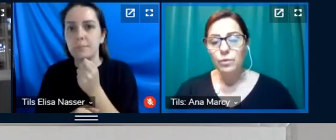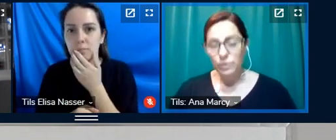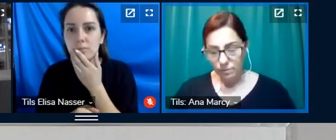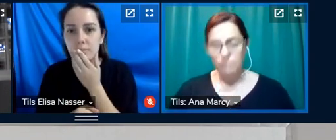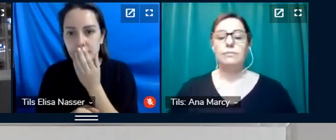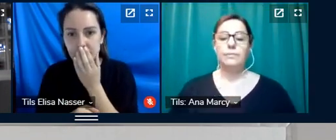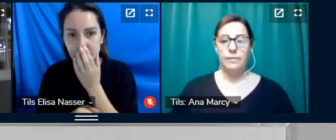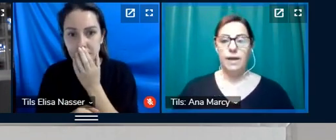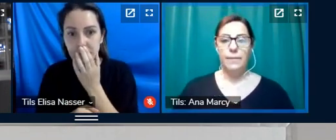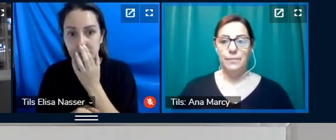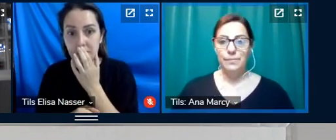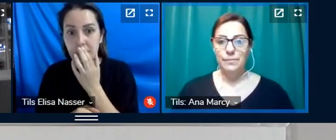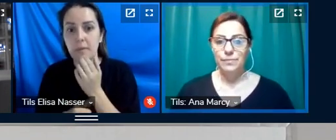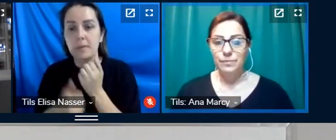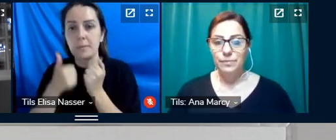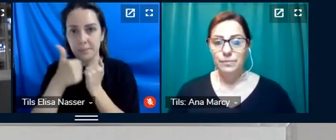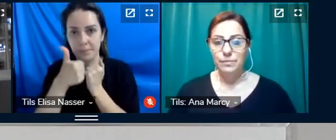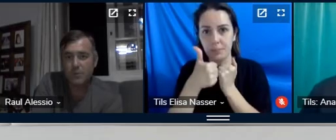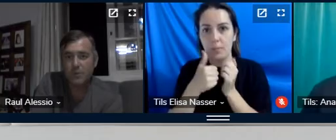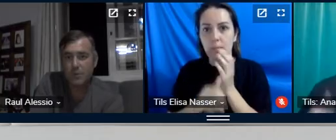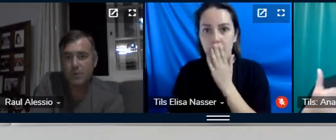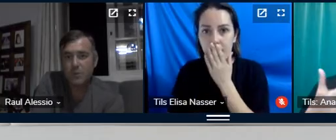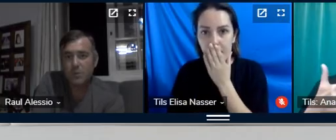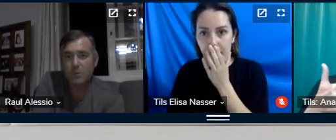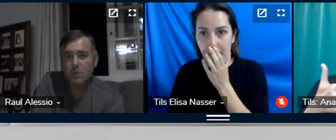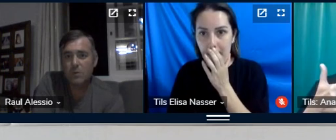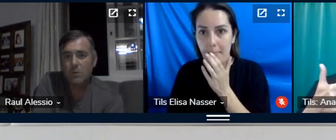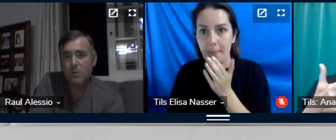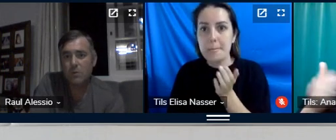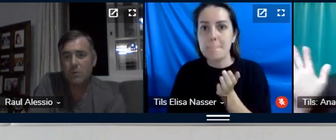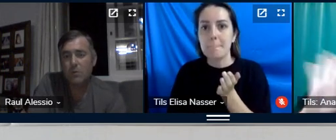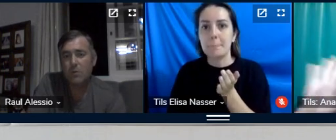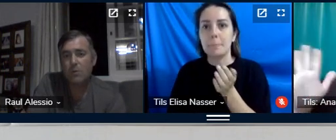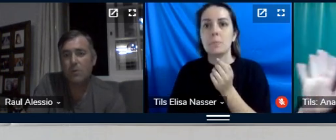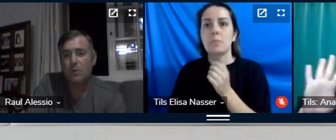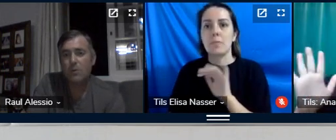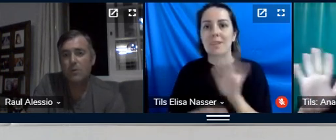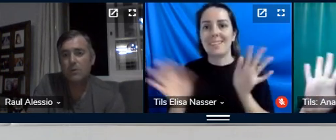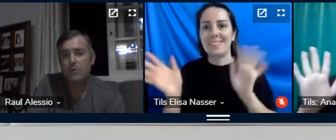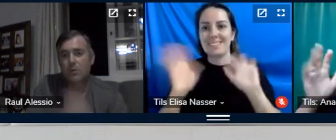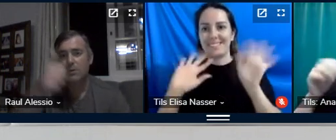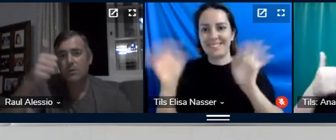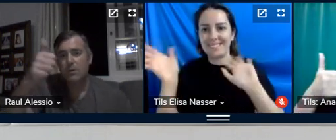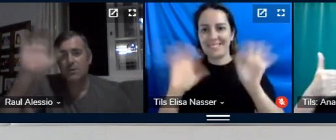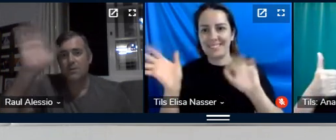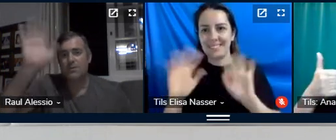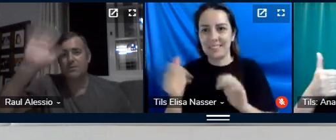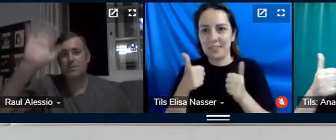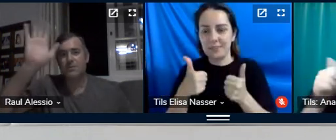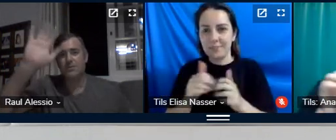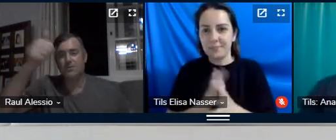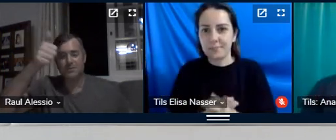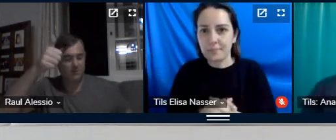Ah, sim. Beleza. Você botou no chat ali o telefone? Perfeito. Já vou colocar